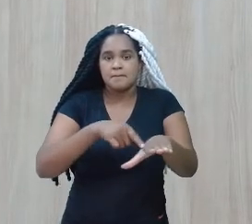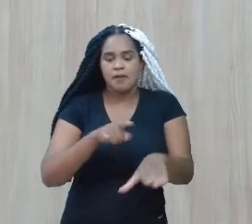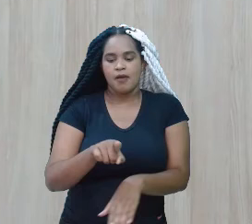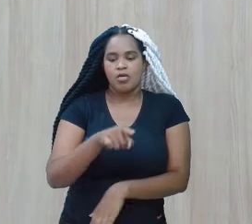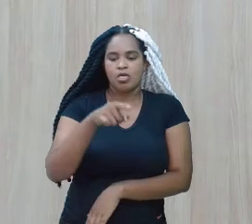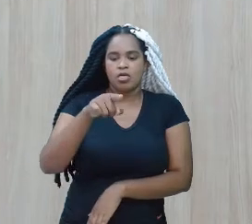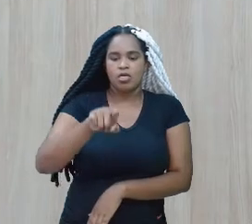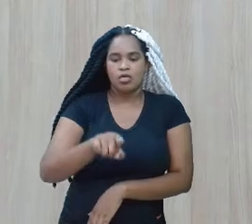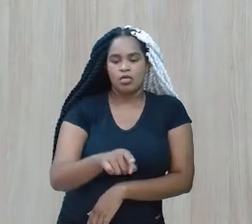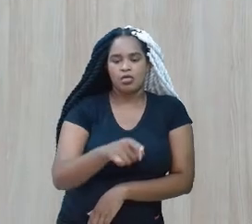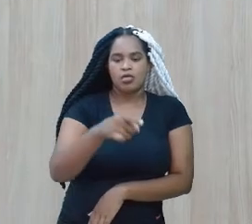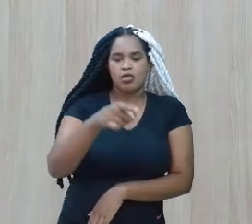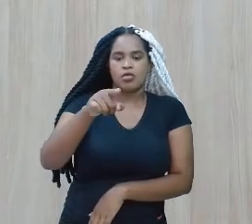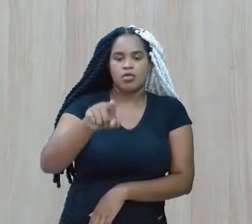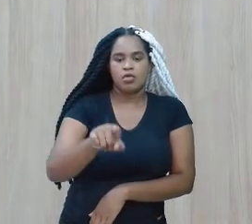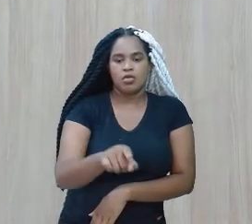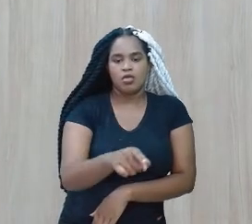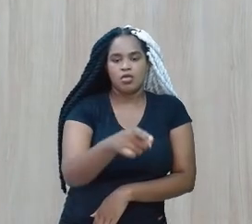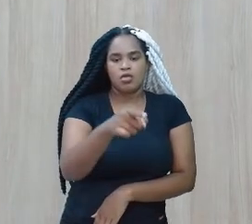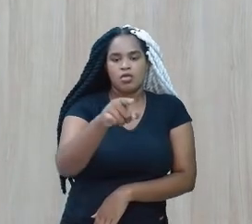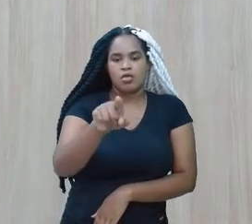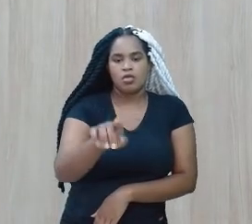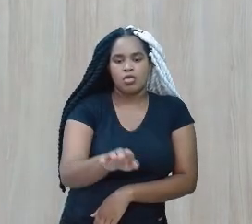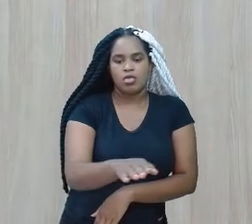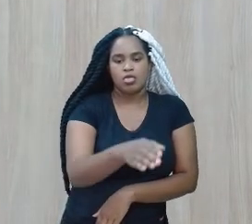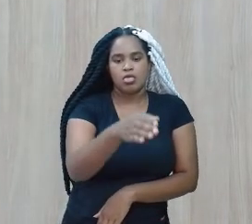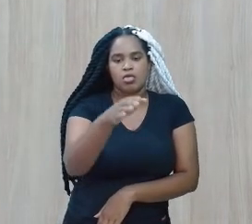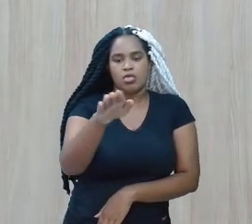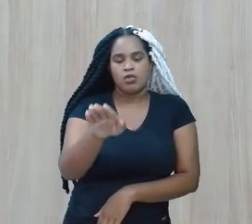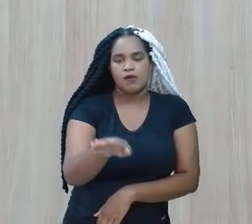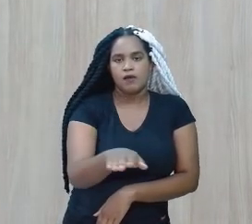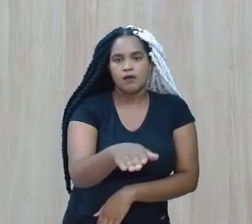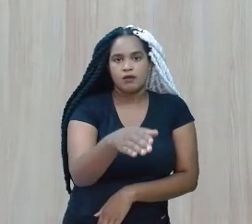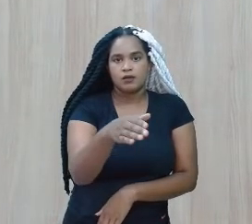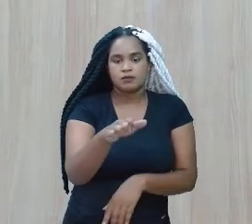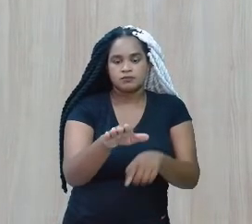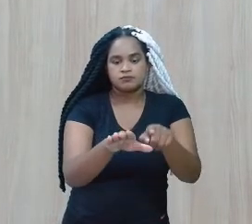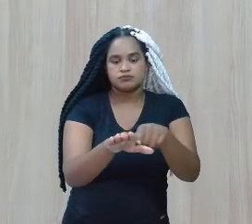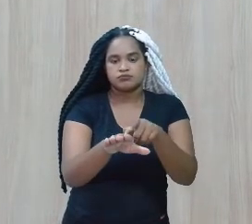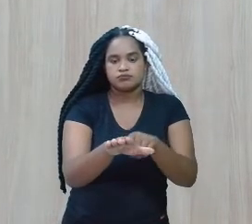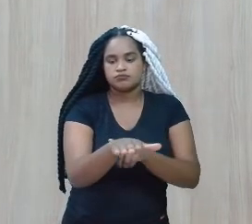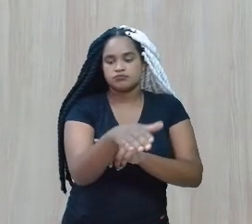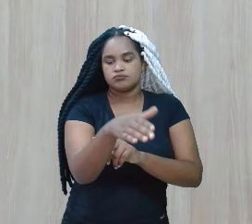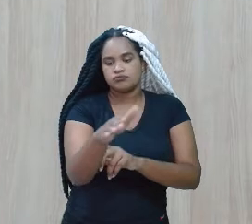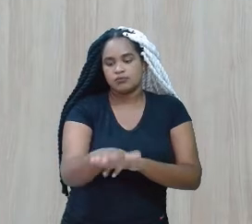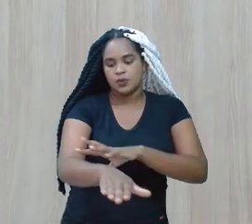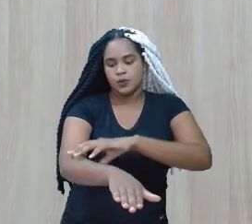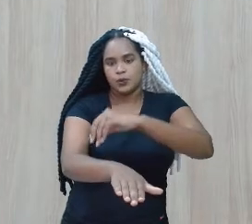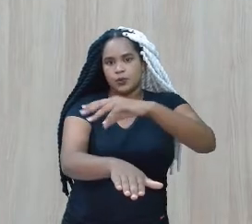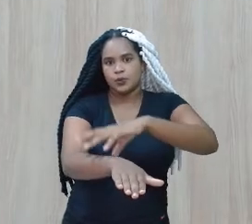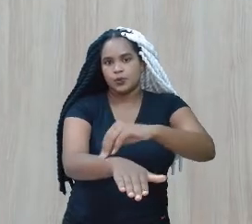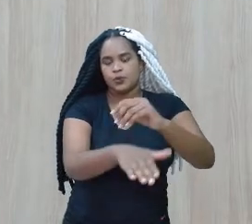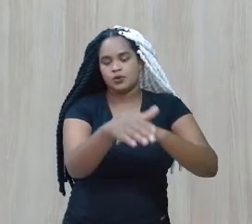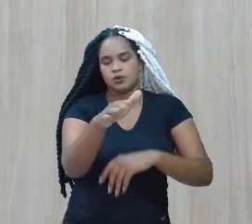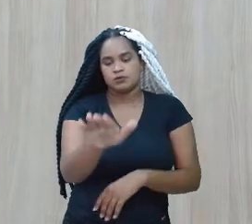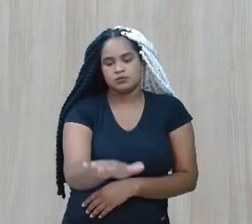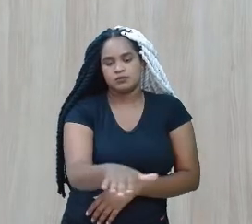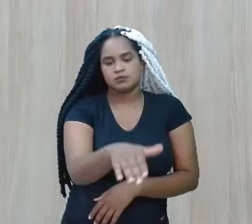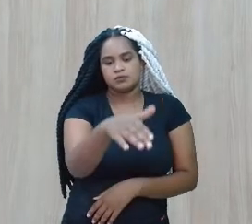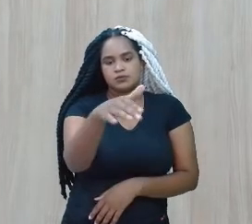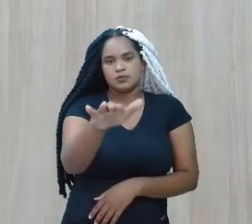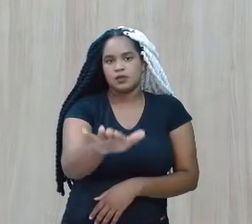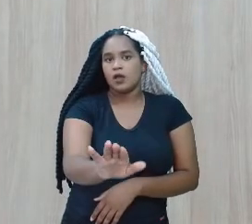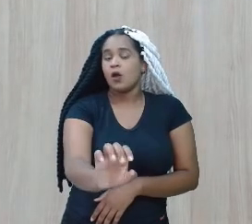intacta? Né? Ou será que realmente essa perna estava lá ou apenas alguém imaginou uma perna ou viu, teve